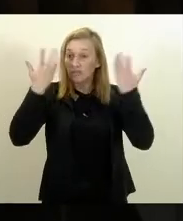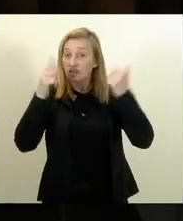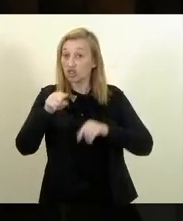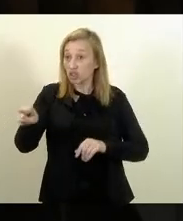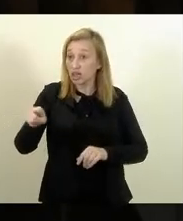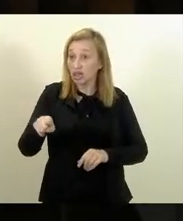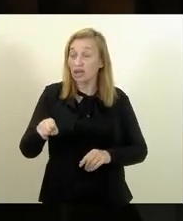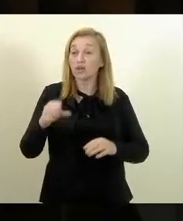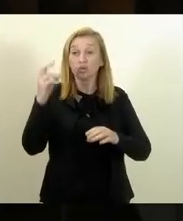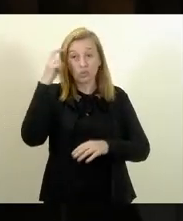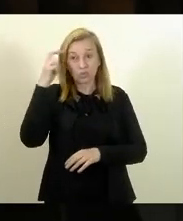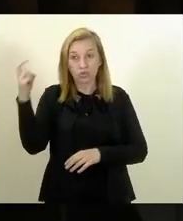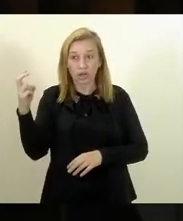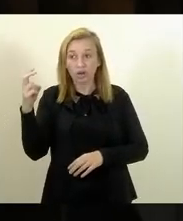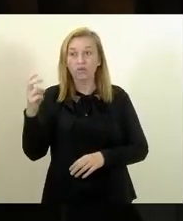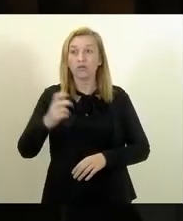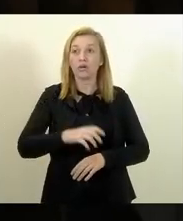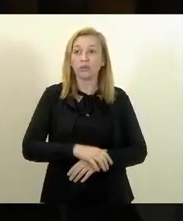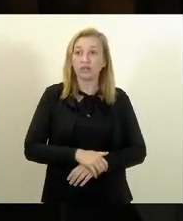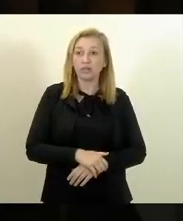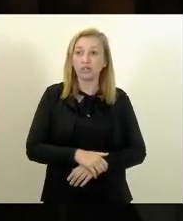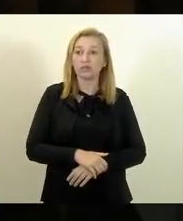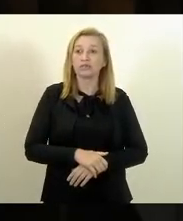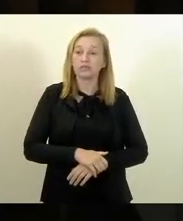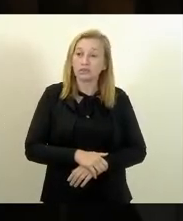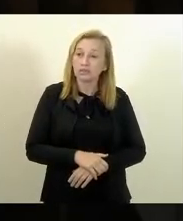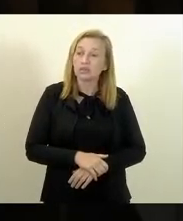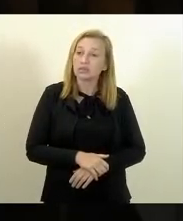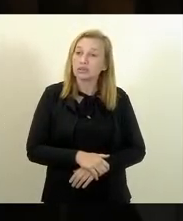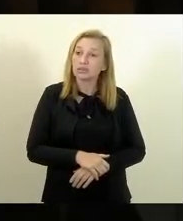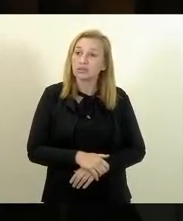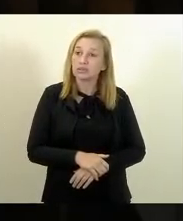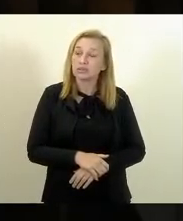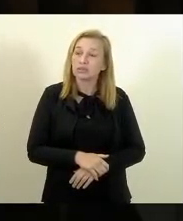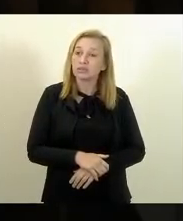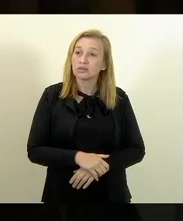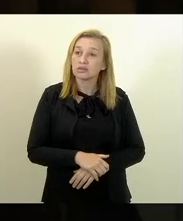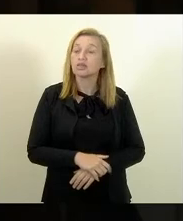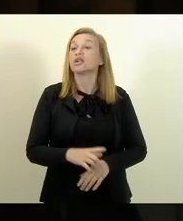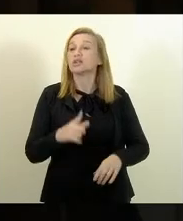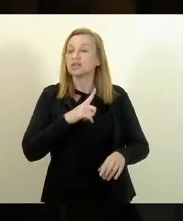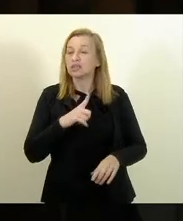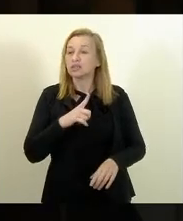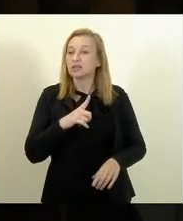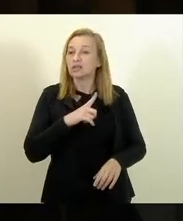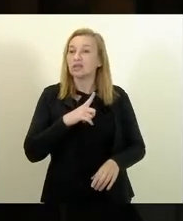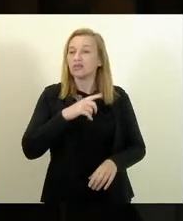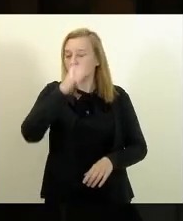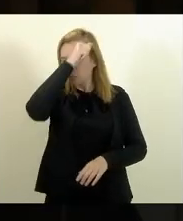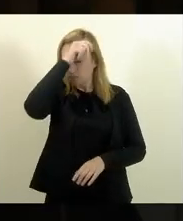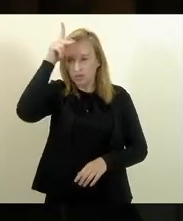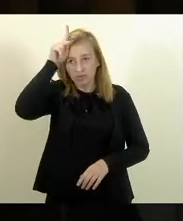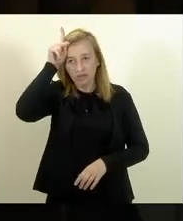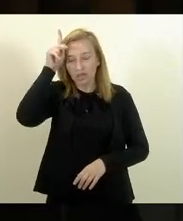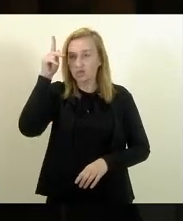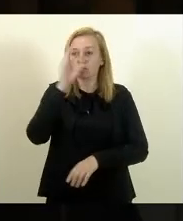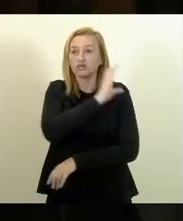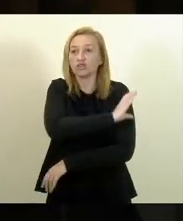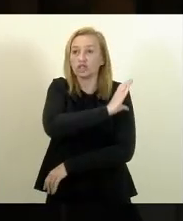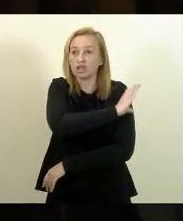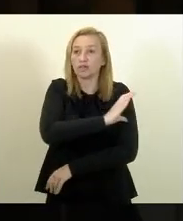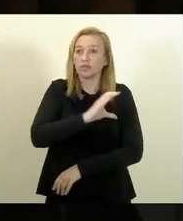festival cultural, ecumênico, enfim, que a ocupação fará, e estive com o prefeito de Campos, Vladimir